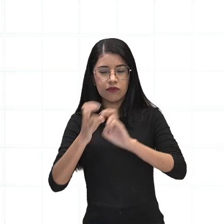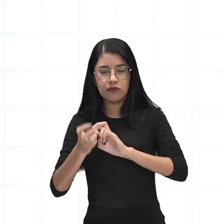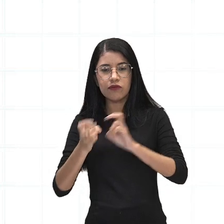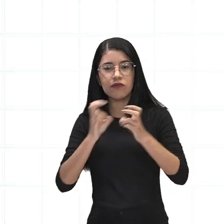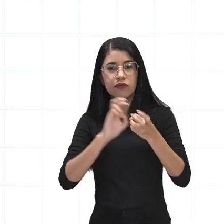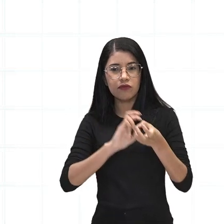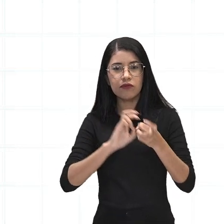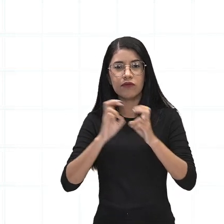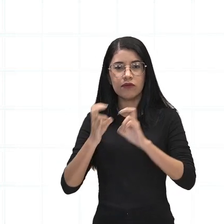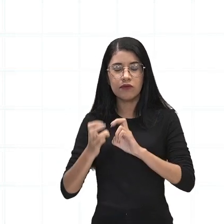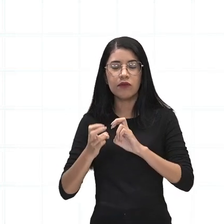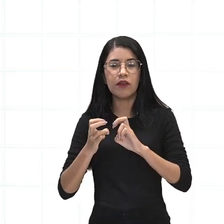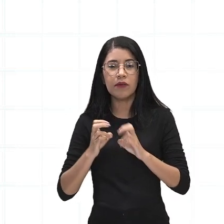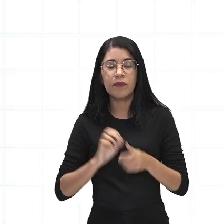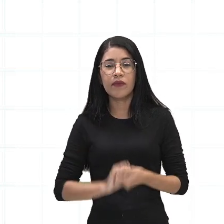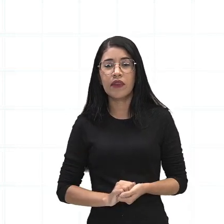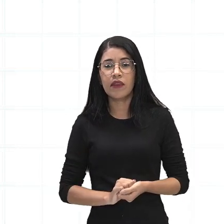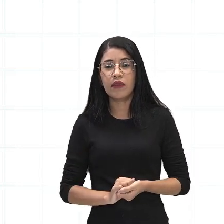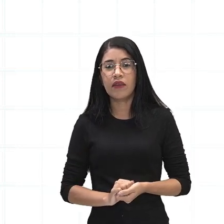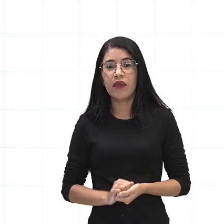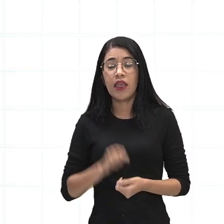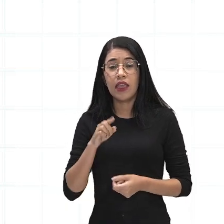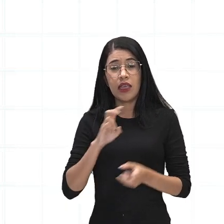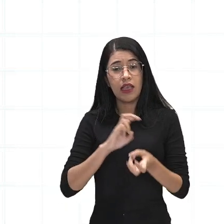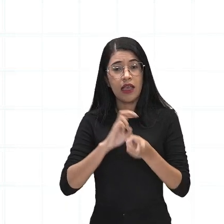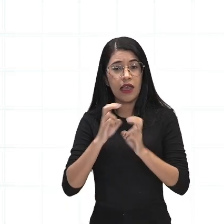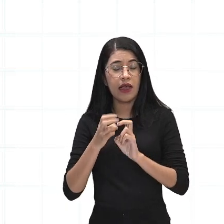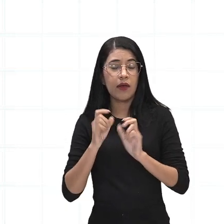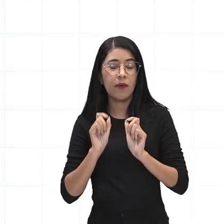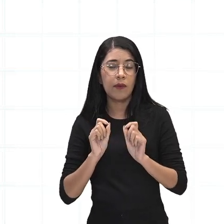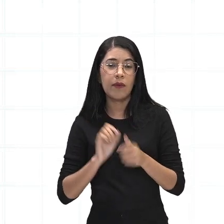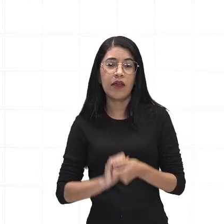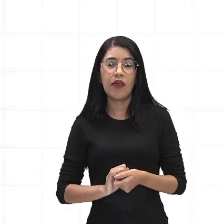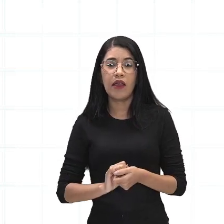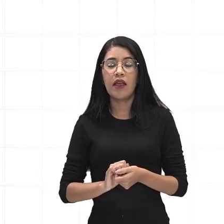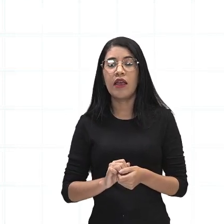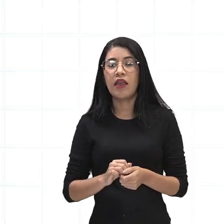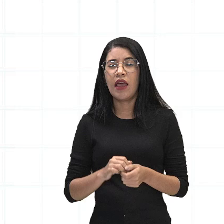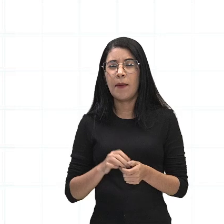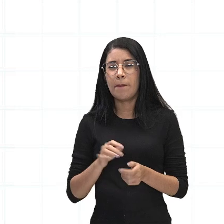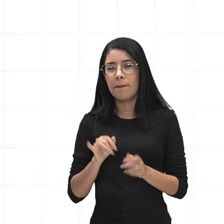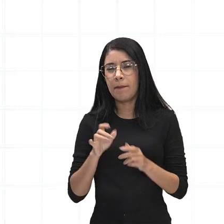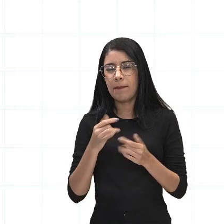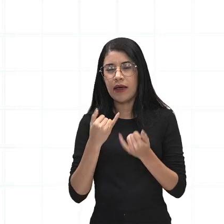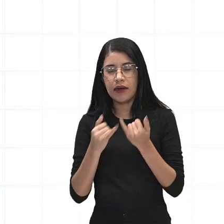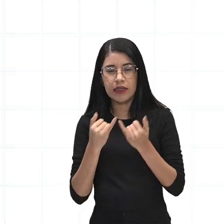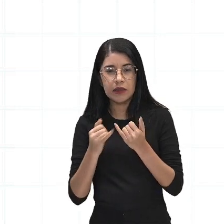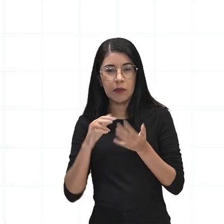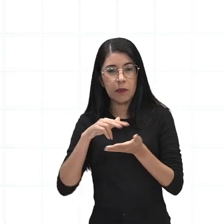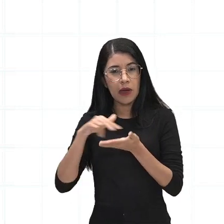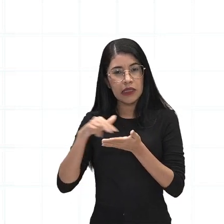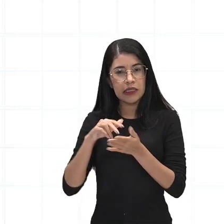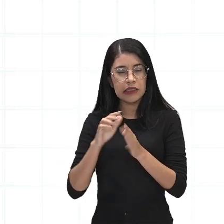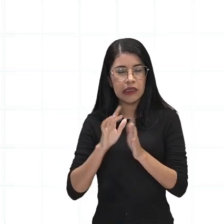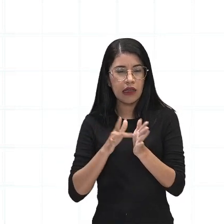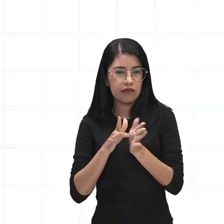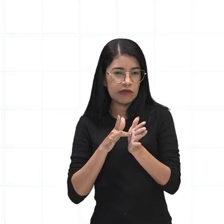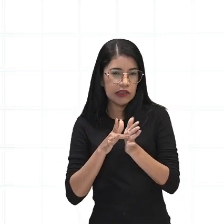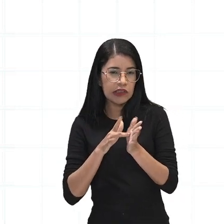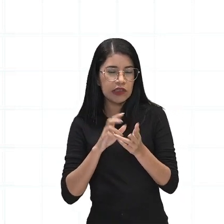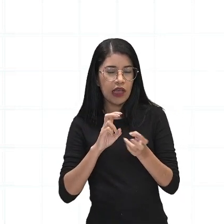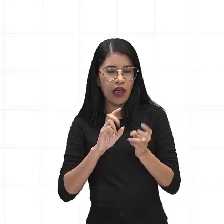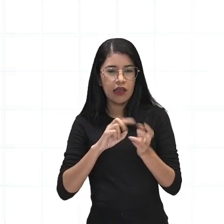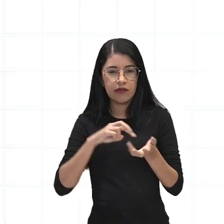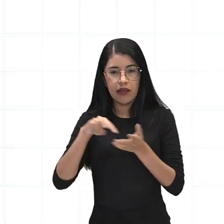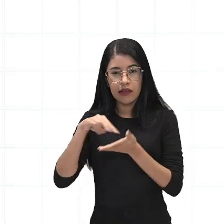participantes, aonde a capoeira traz, e quando ele diz que é uma dança marcial disfarçada de dança, quer dizer o quê?